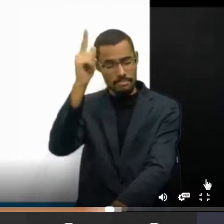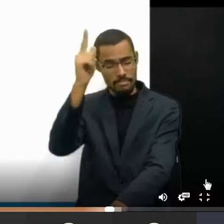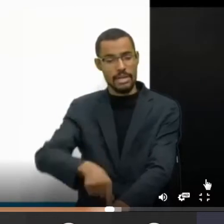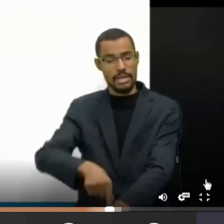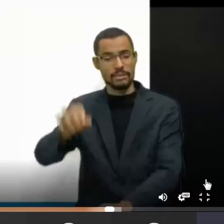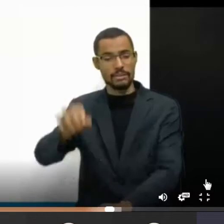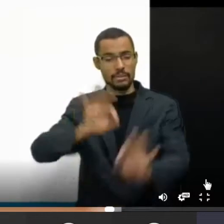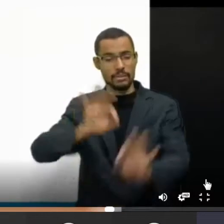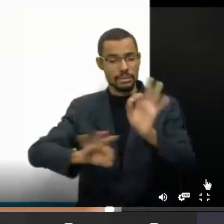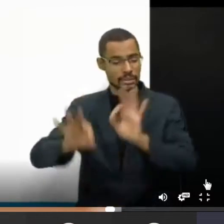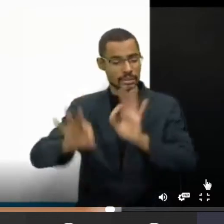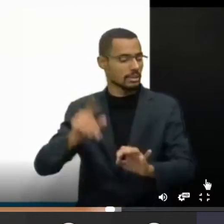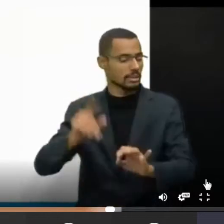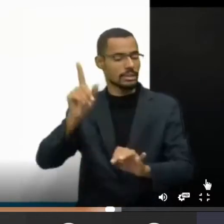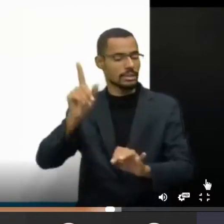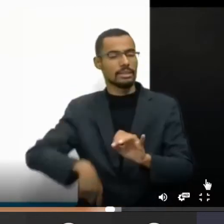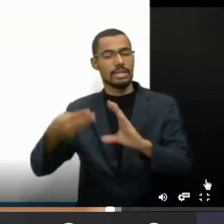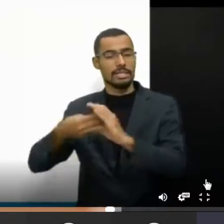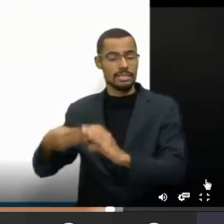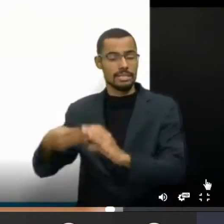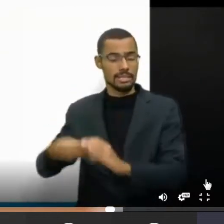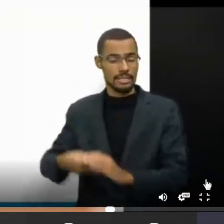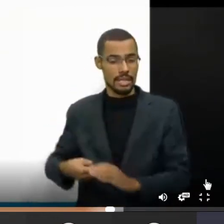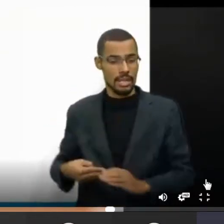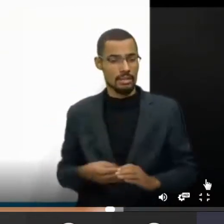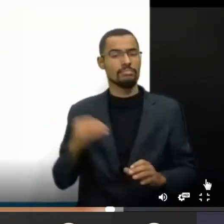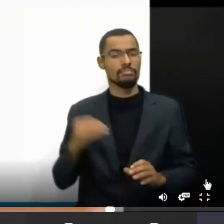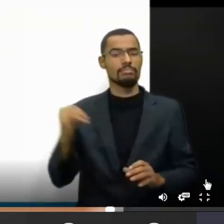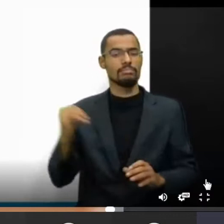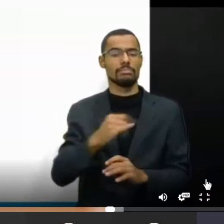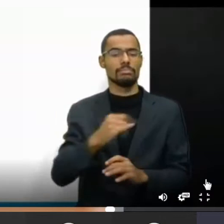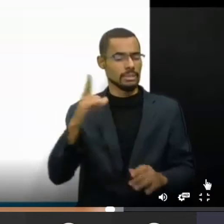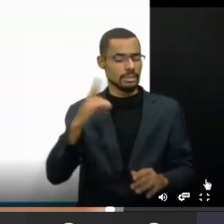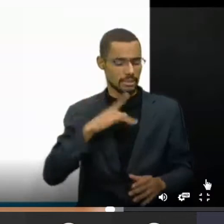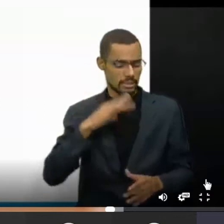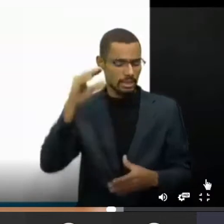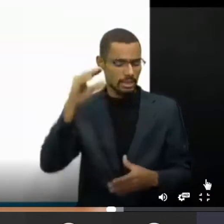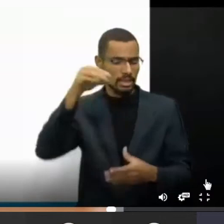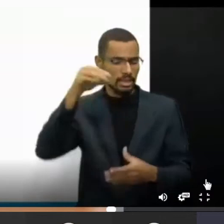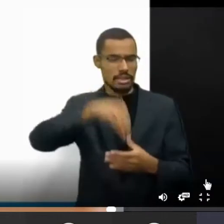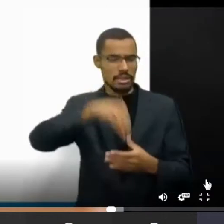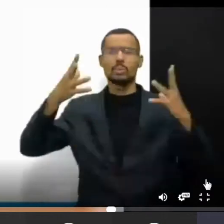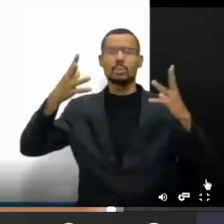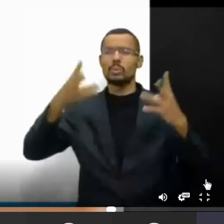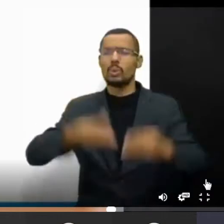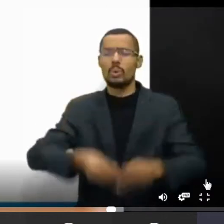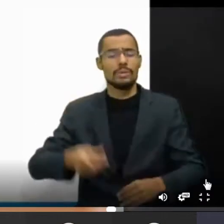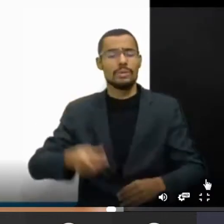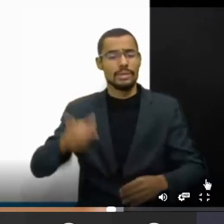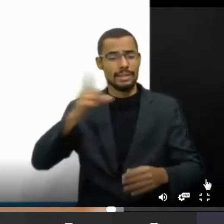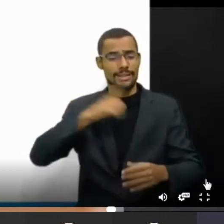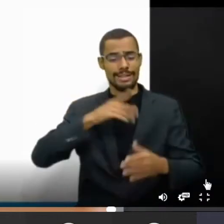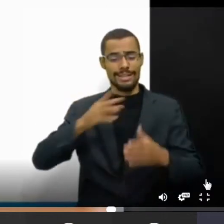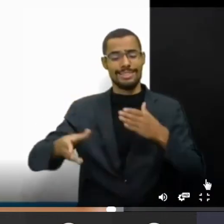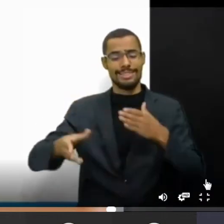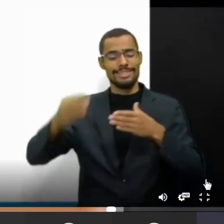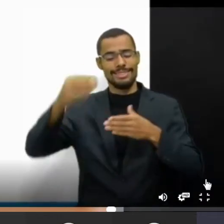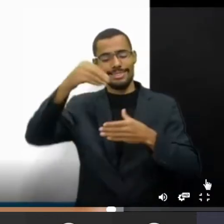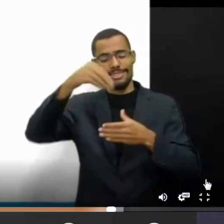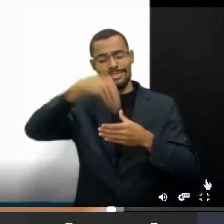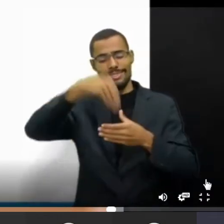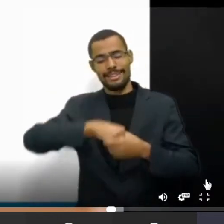tenho as células secretoras de muco. Então, ela está envolvida em toda a parte